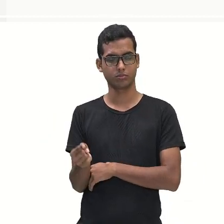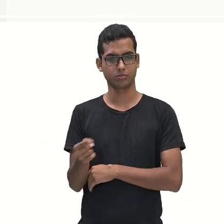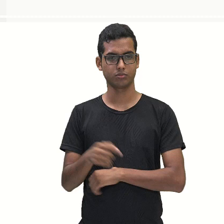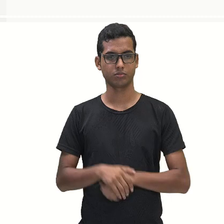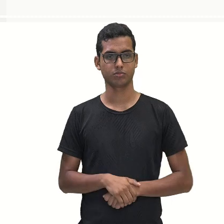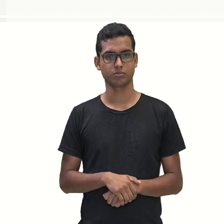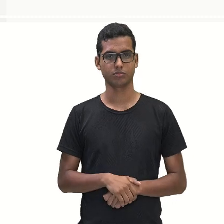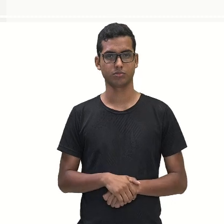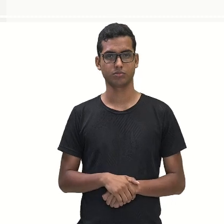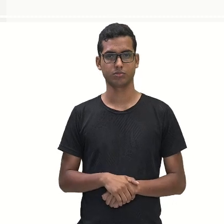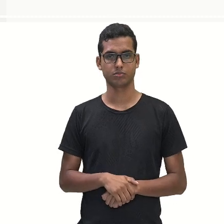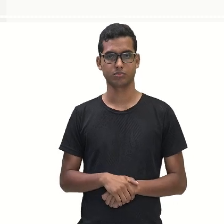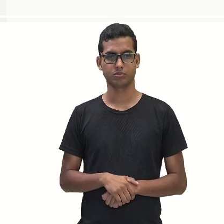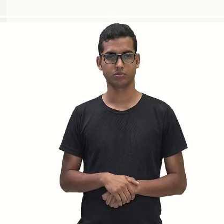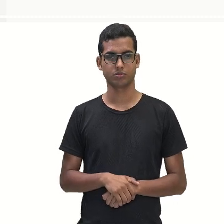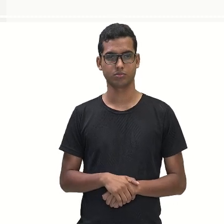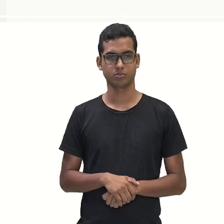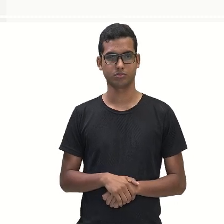1